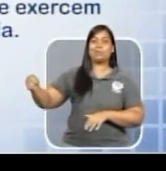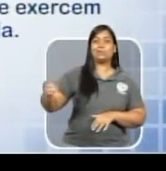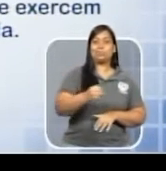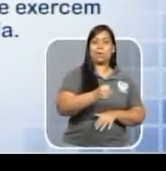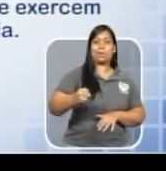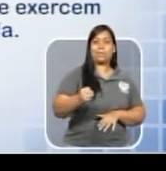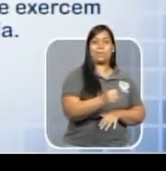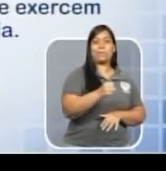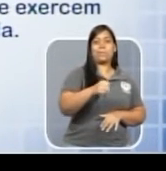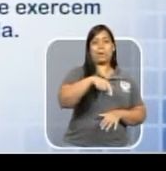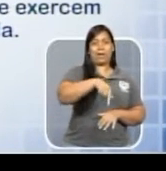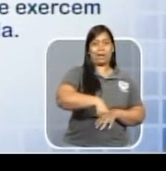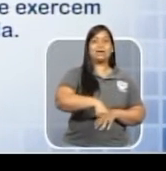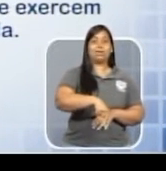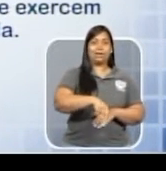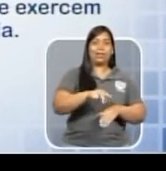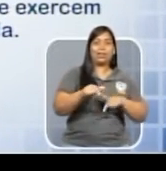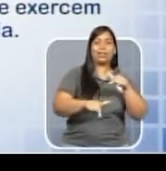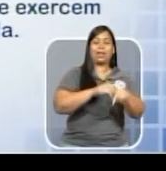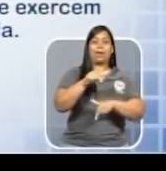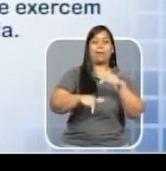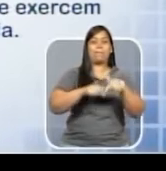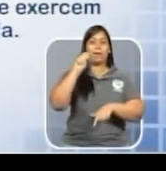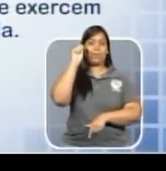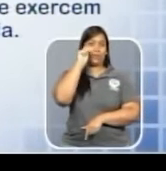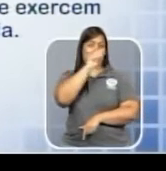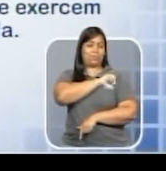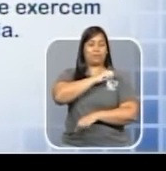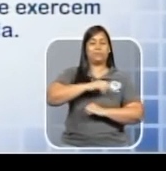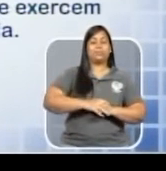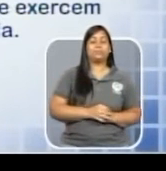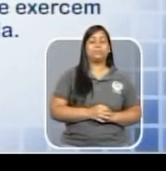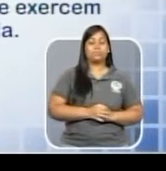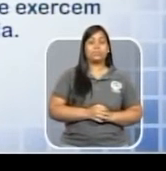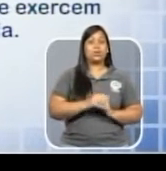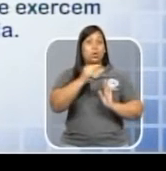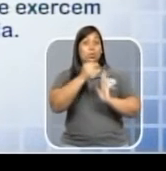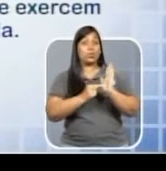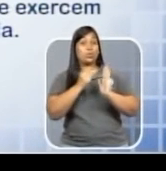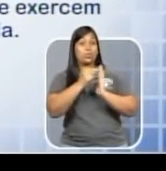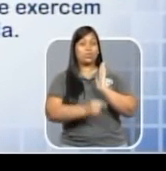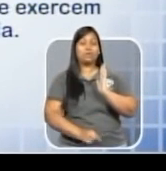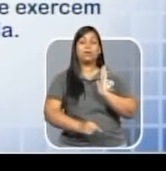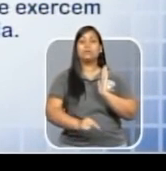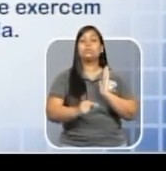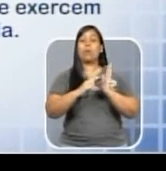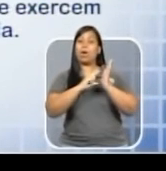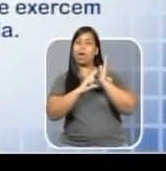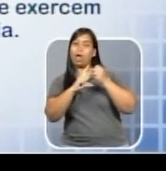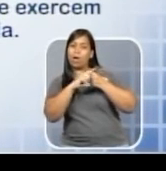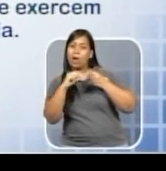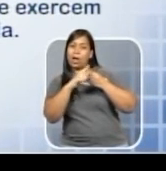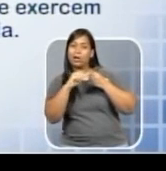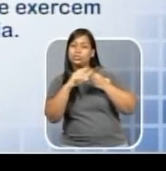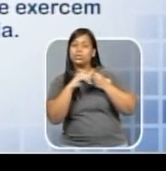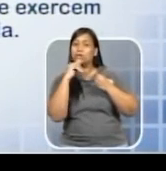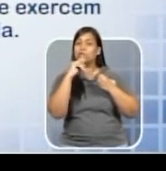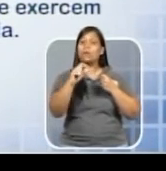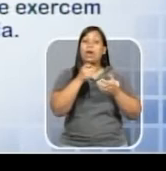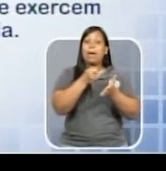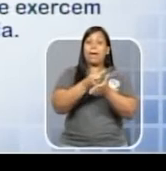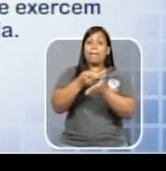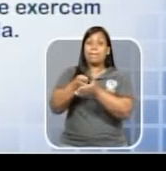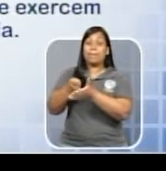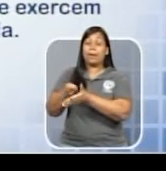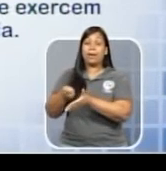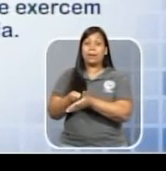policiais militares que prestam serviço ao município. O veto é ao artigo que caracteriza o